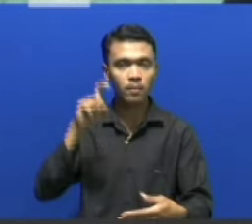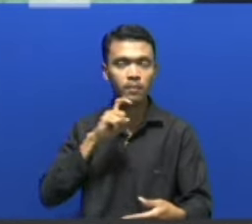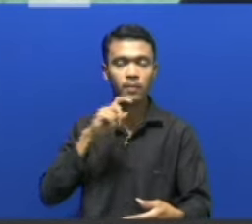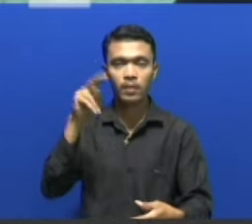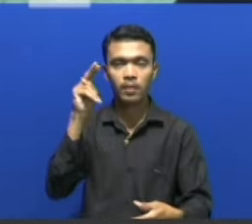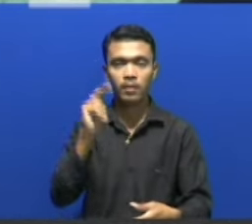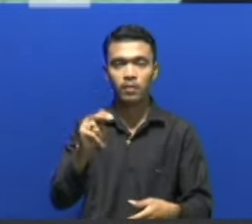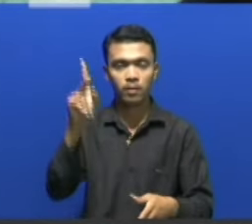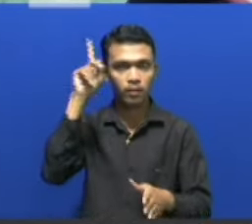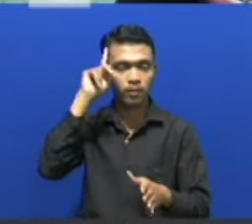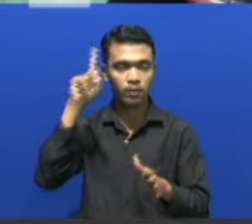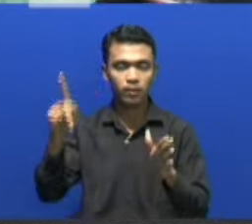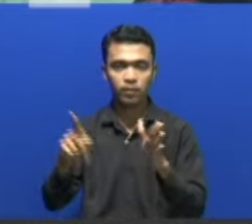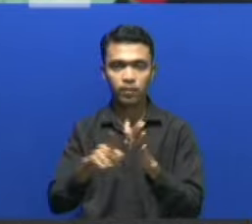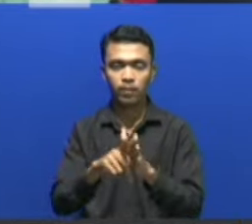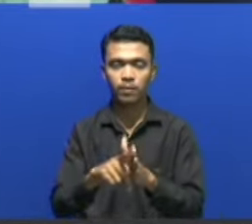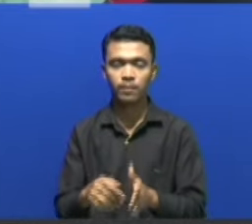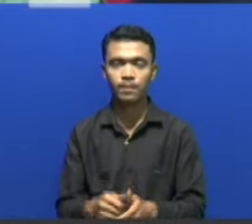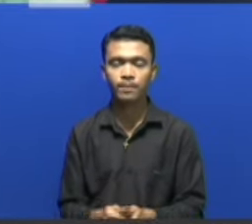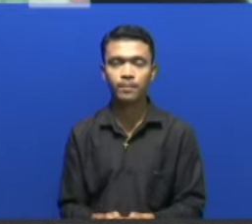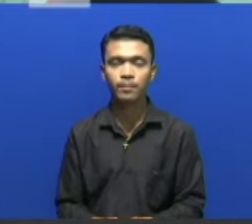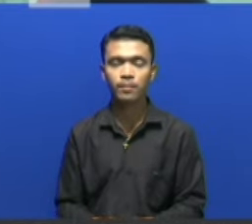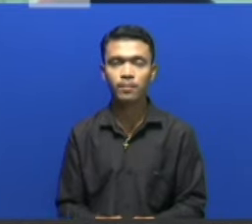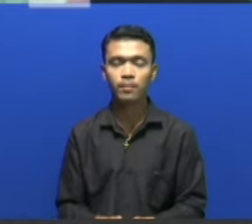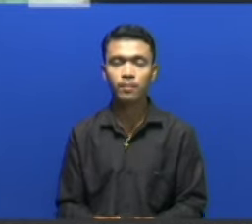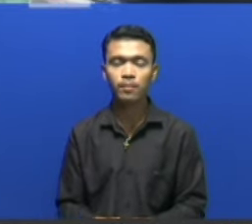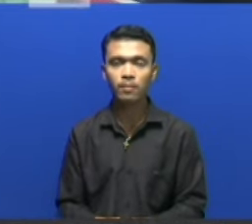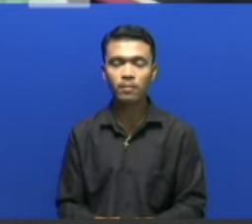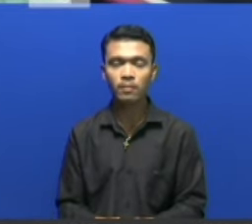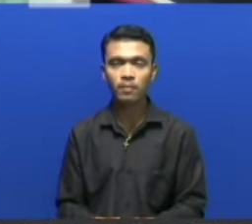antong iha momento ne bane iha fating ame parpar espandu ne inimigo komese